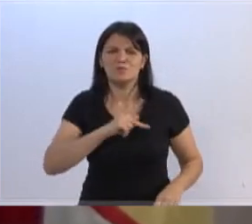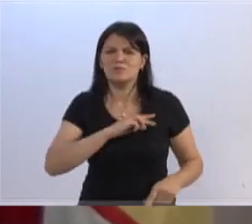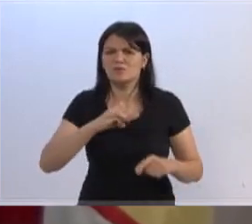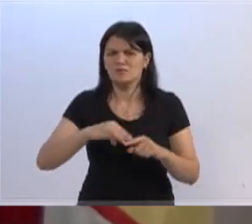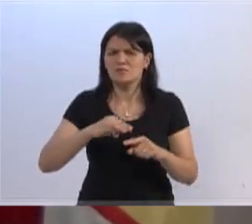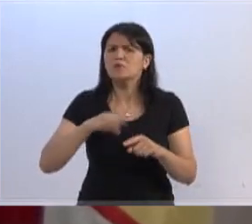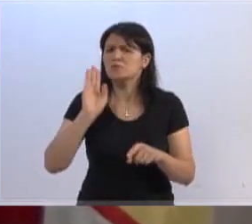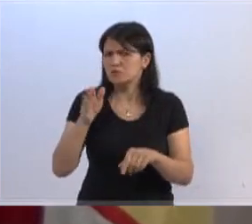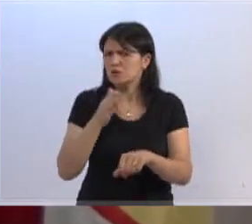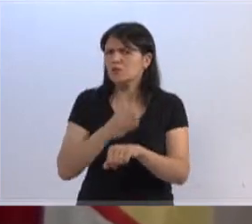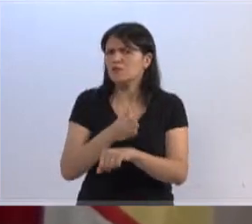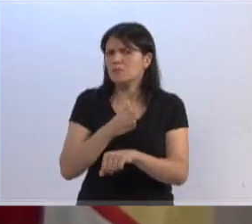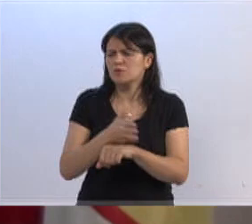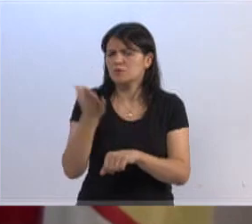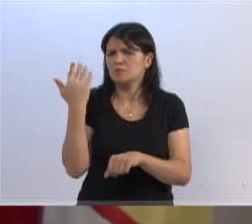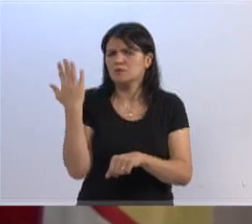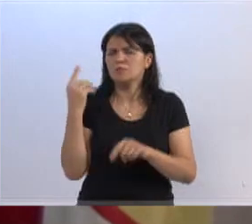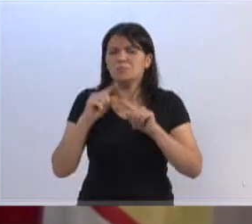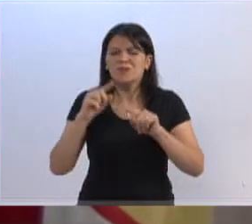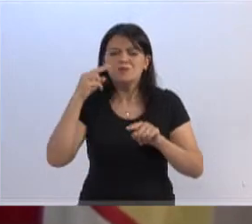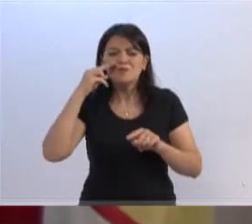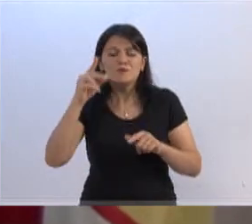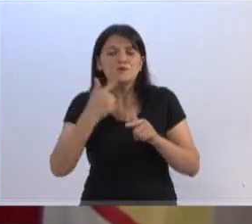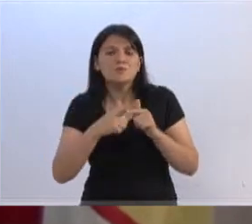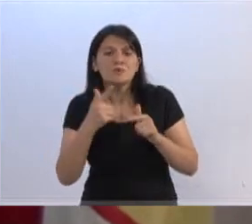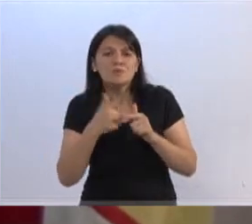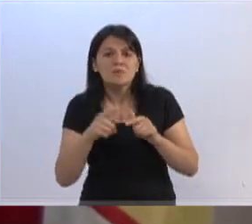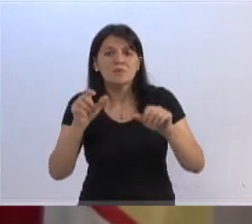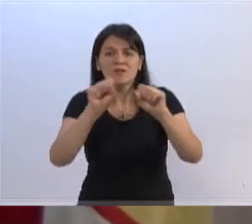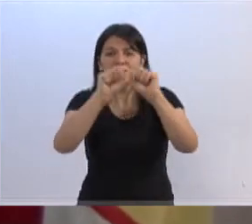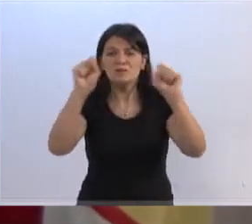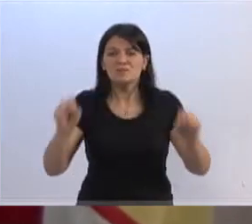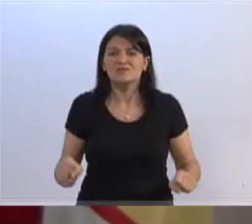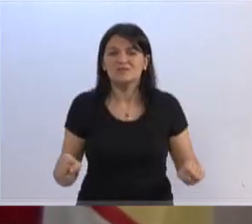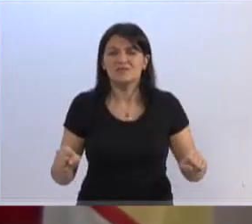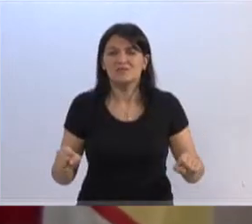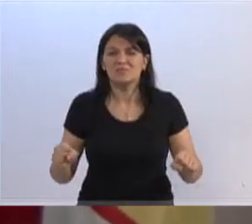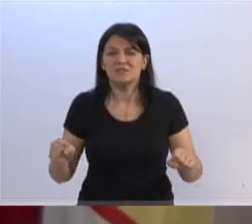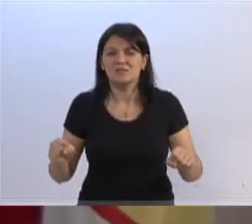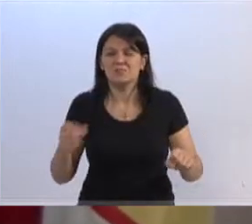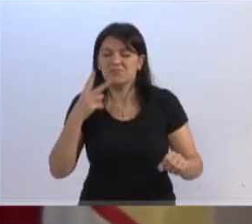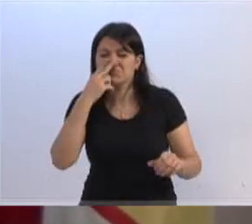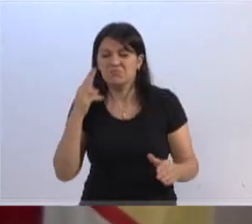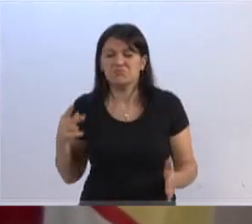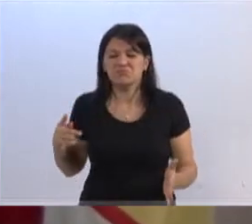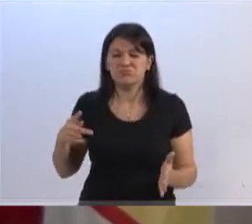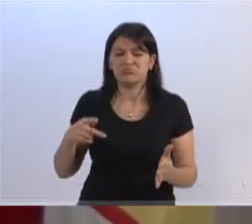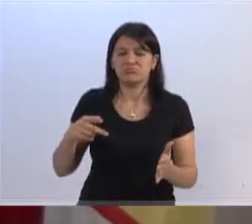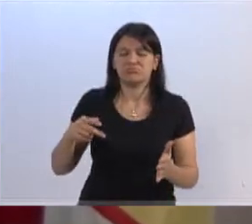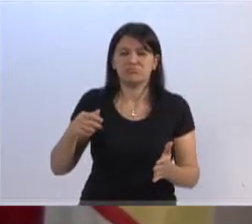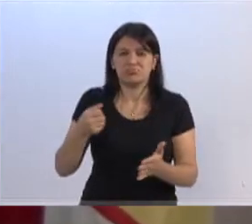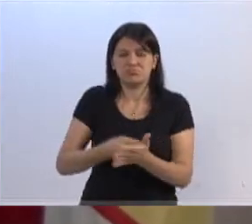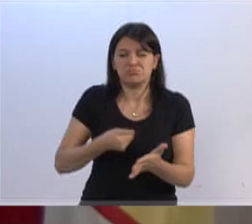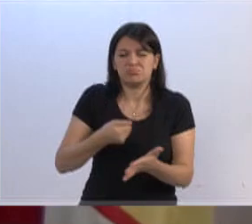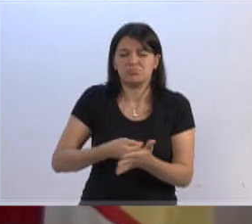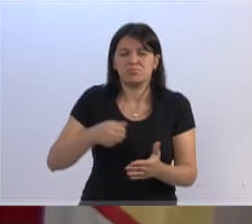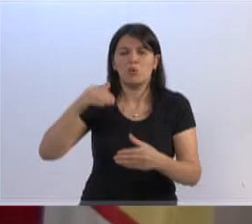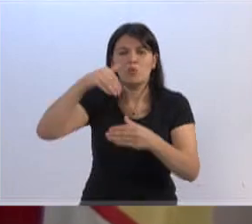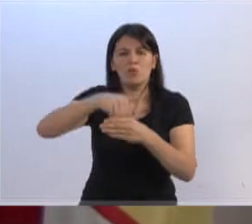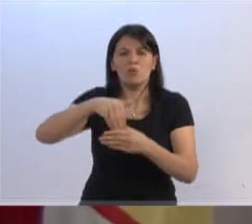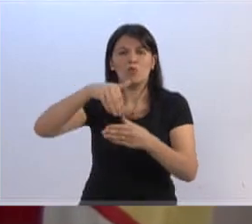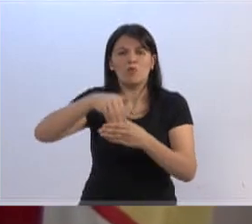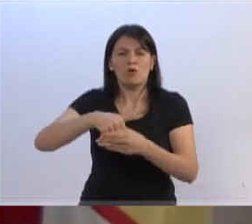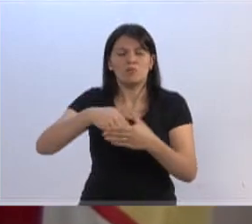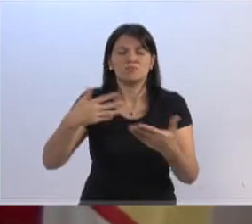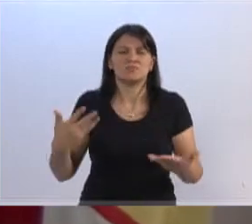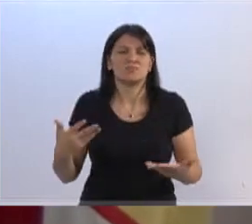pública municipal. O que eu vejo o problema é o sistema que a gente tem enraizado aqui de pressão por voto em parlamento em relação a